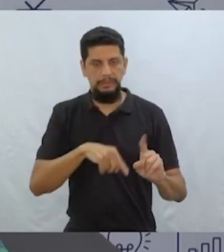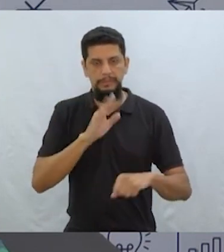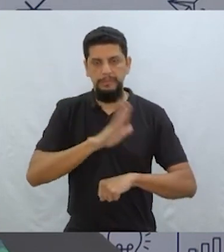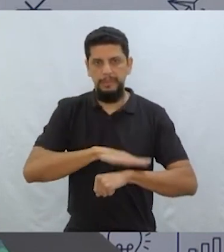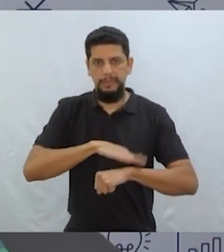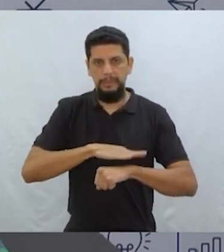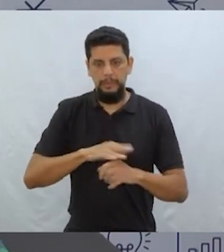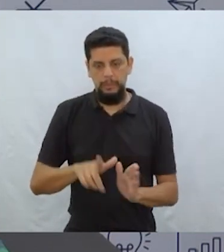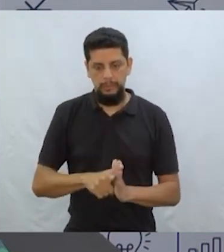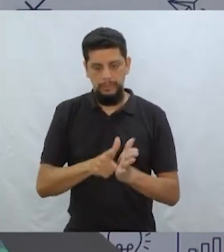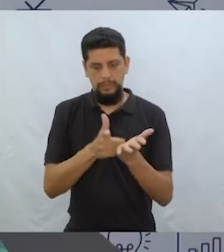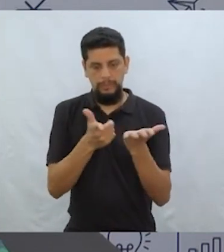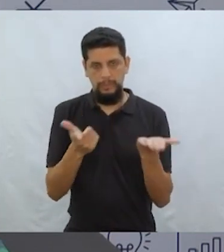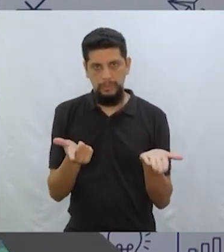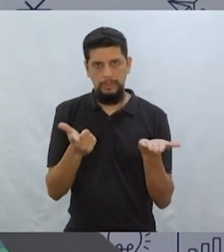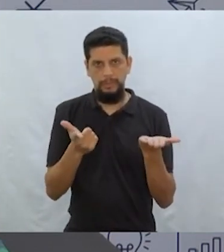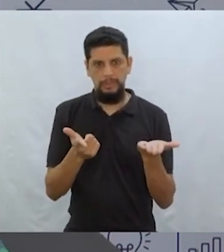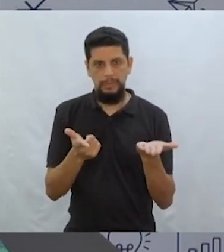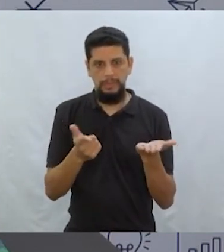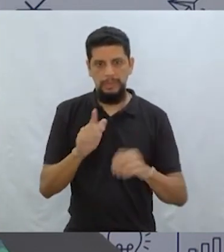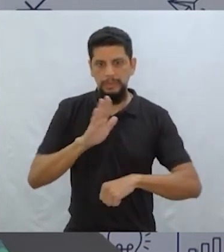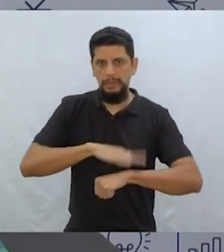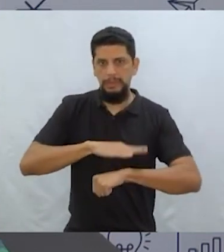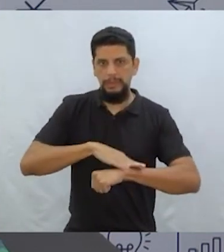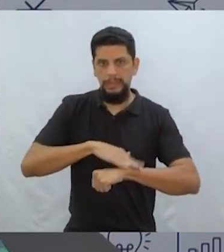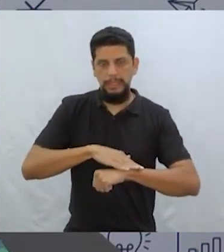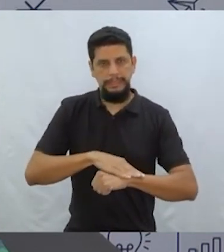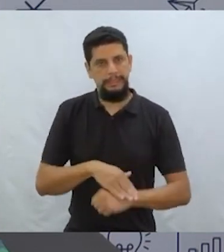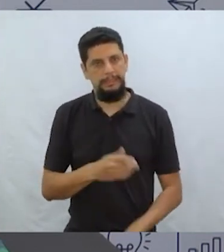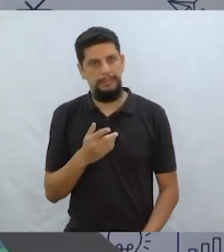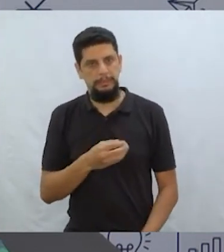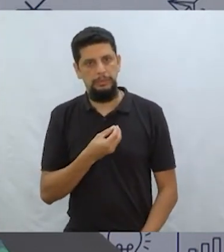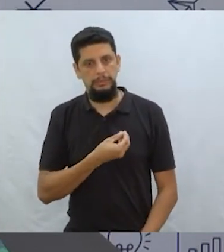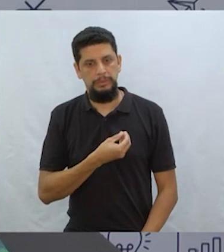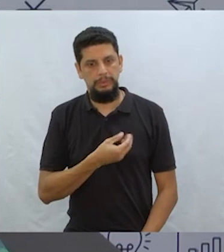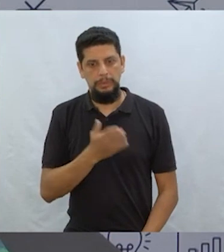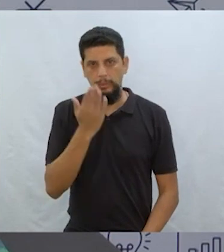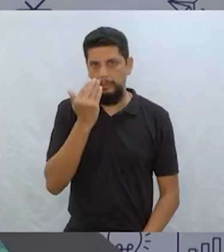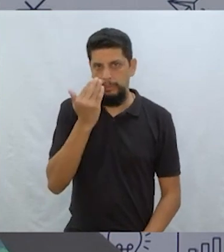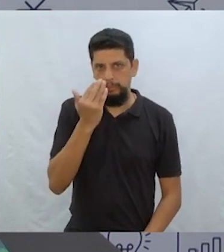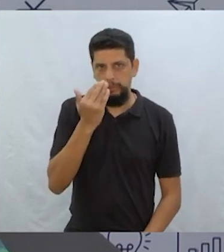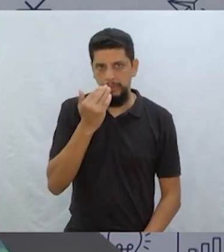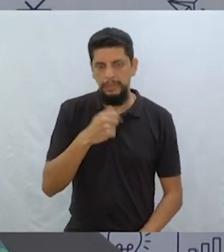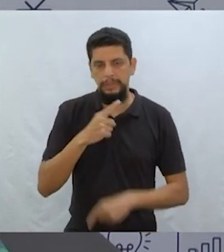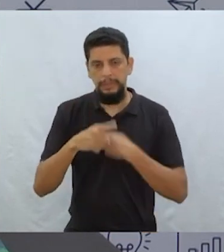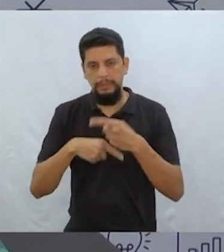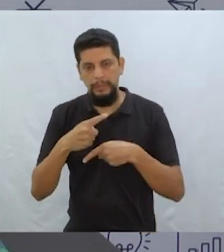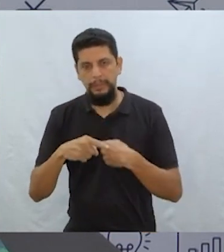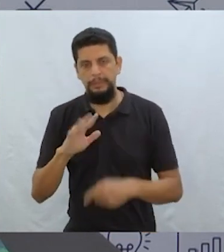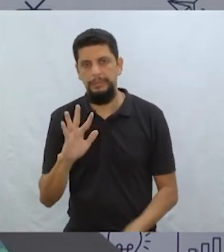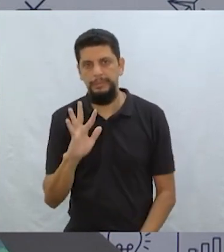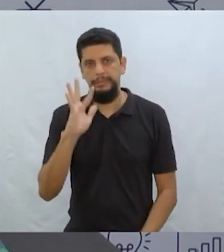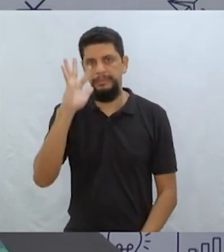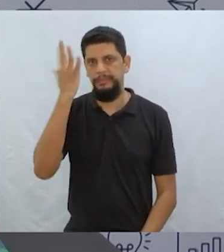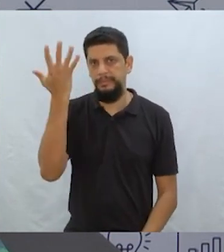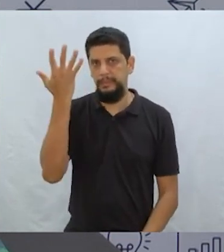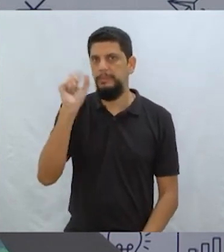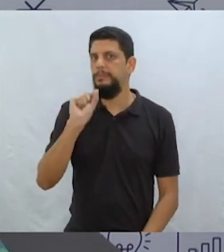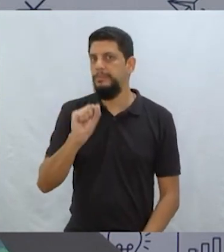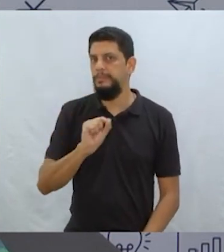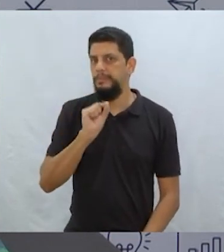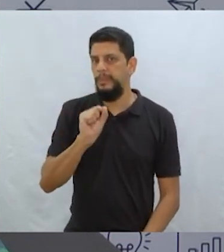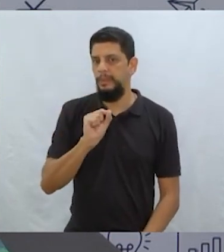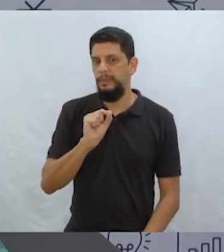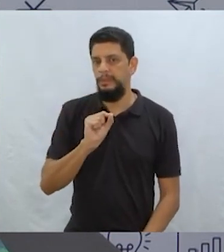naquele momento no jornal né não no jornal naquele momento em que eles estão ali no jantar e aí depois acontece